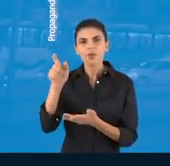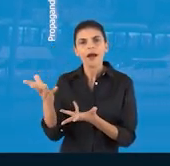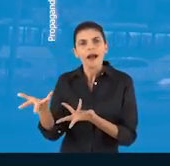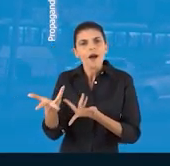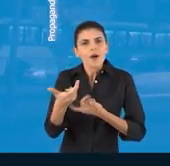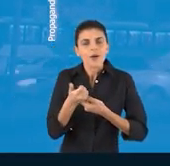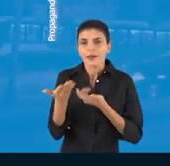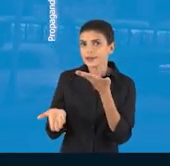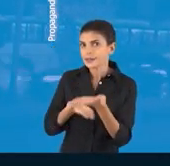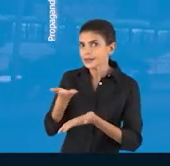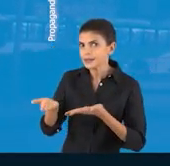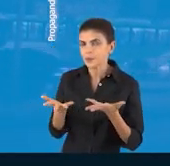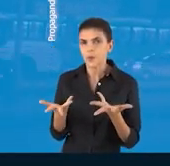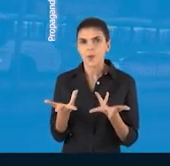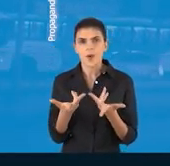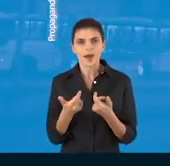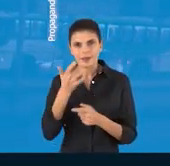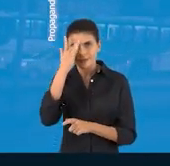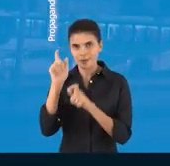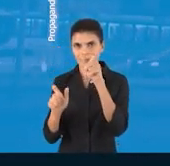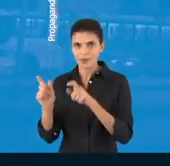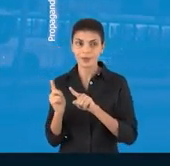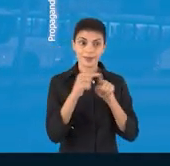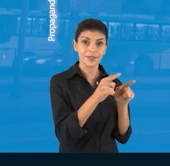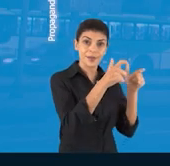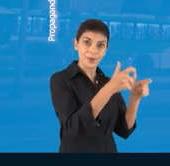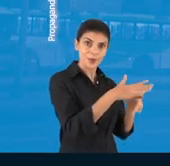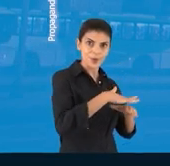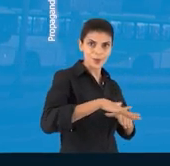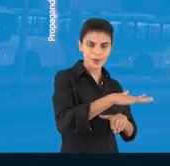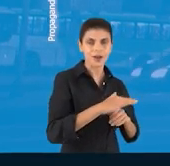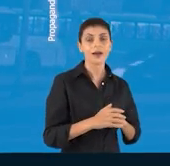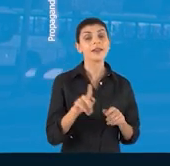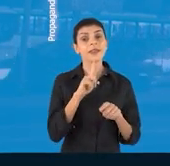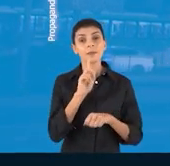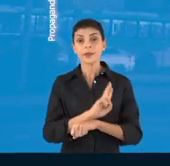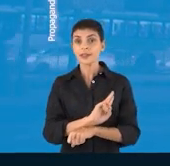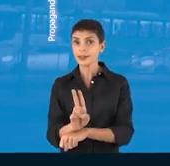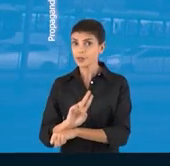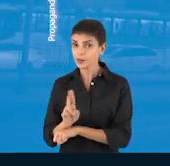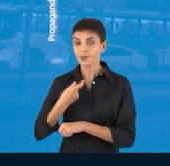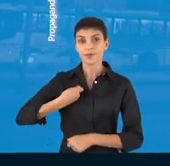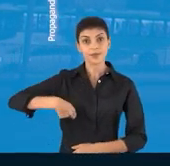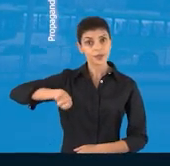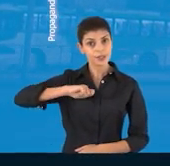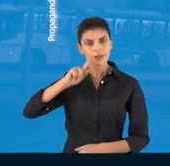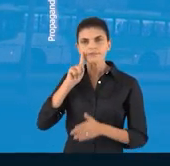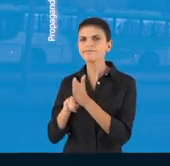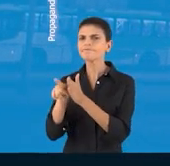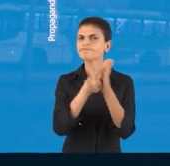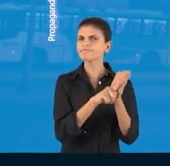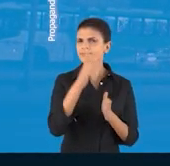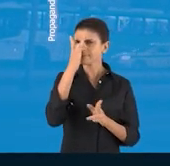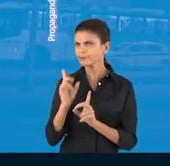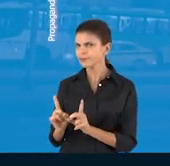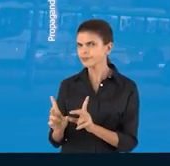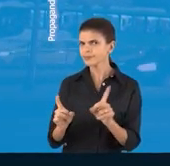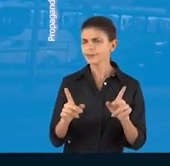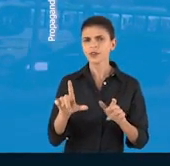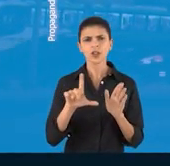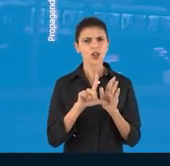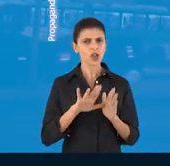e propiciar acolhimento tratamento e qualificação em estabelecer a ordem aumentando a segurança EA fiscalização